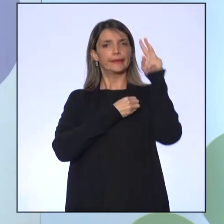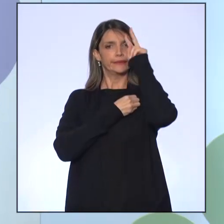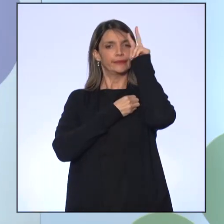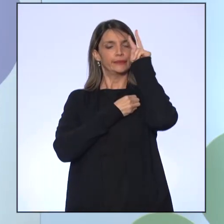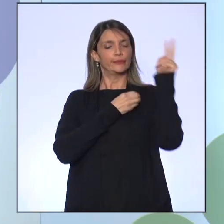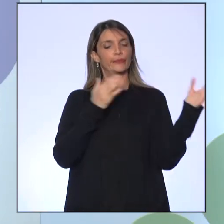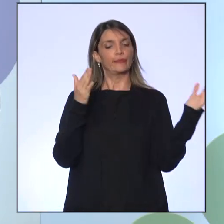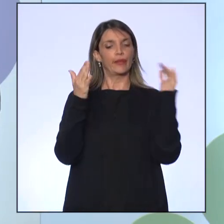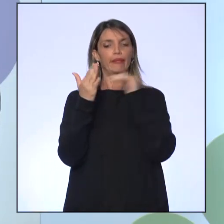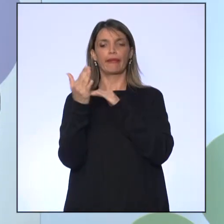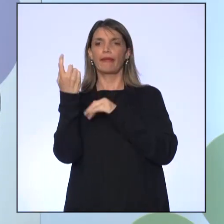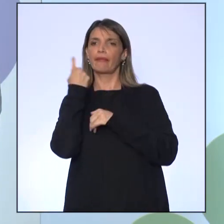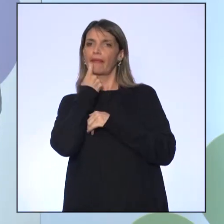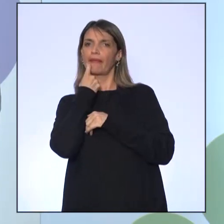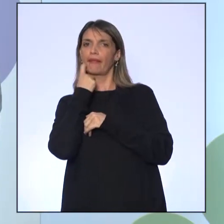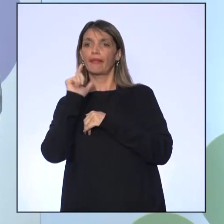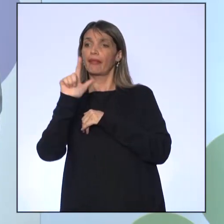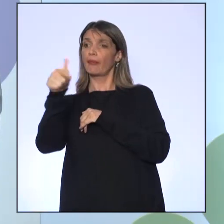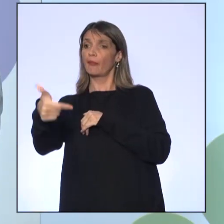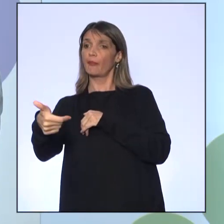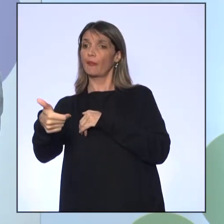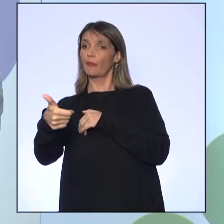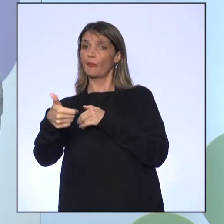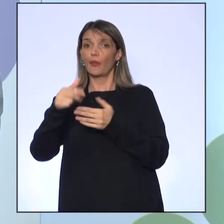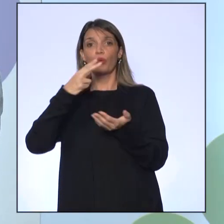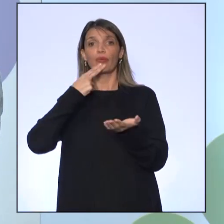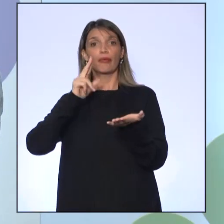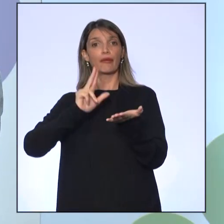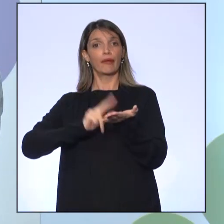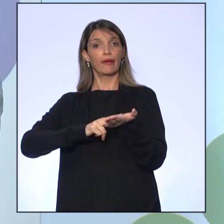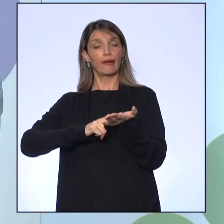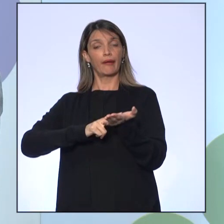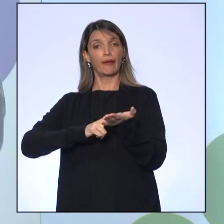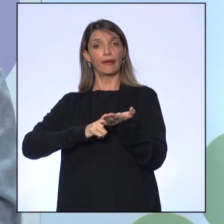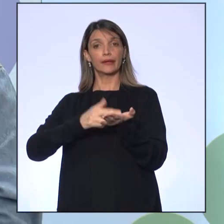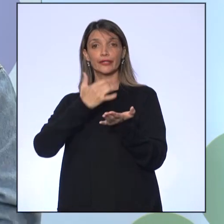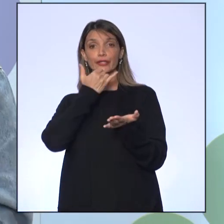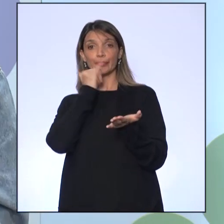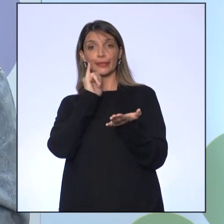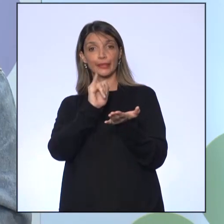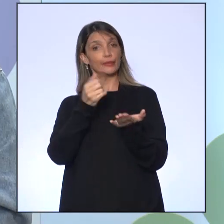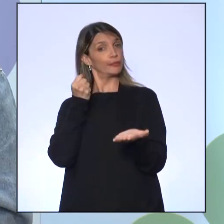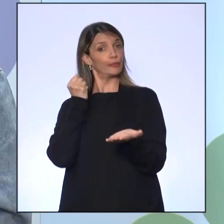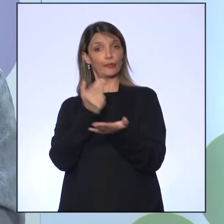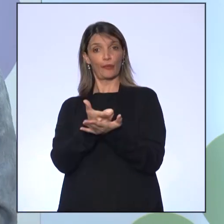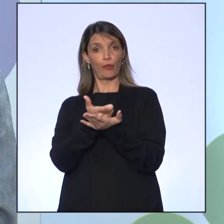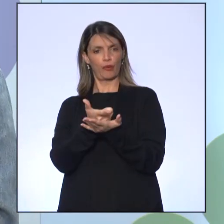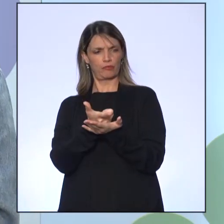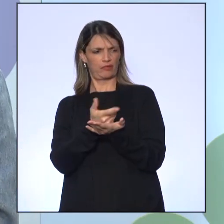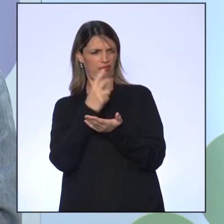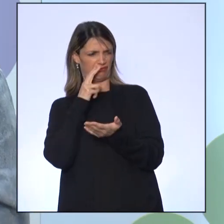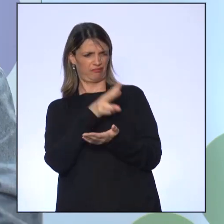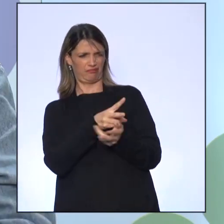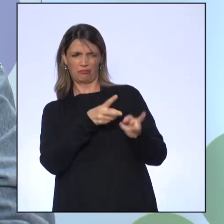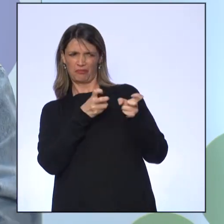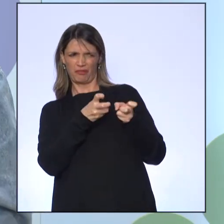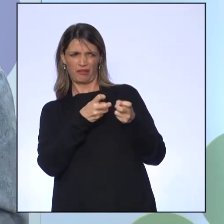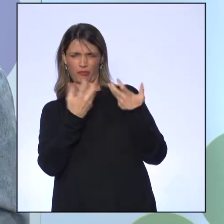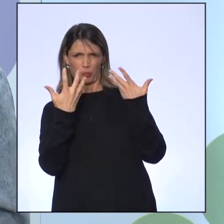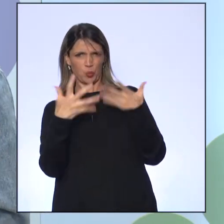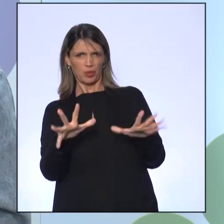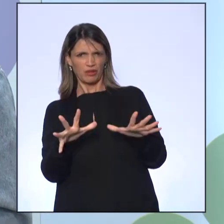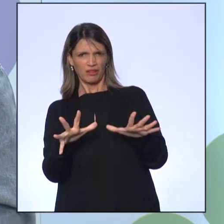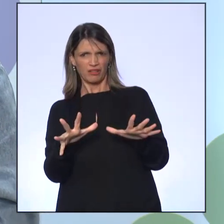nossa cartinha e está tudo certo, né? E ele não se conformou com aquilo, porque ele queria introduzir, né, na cabeça